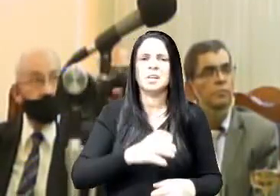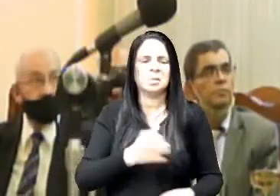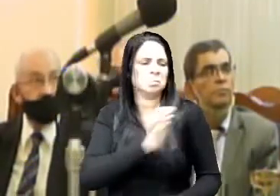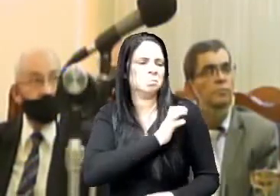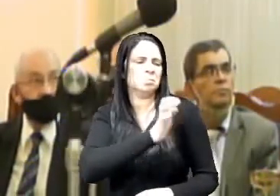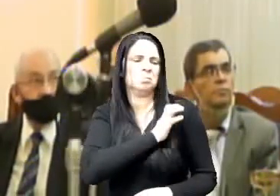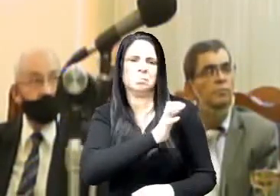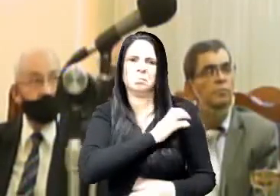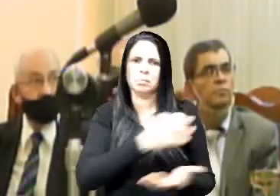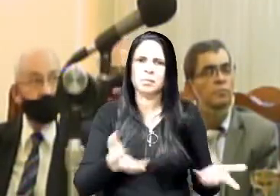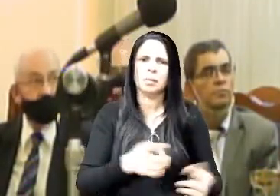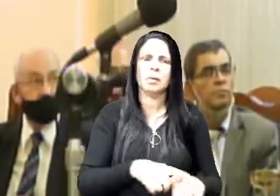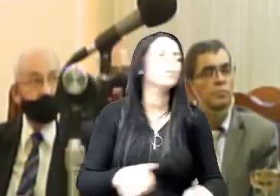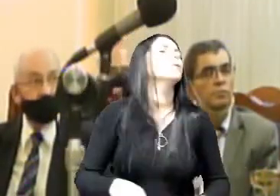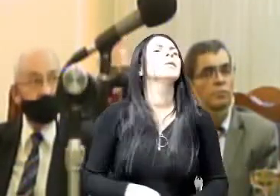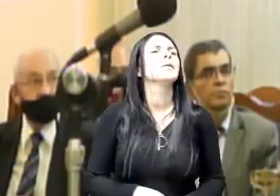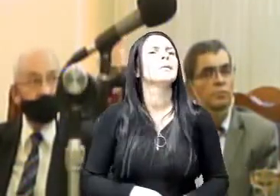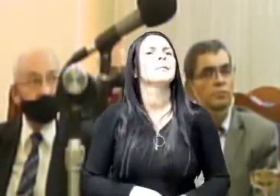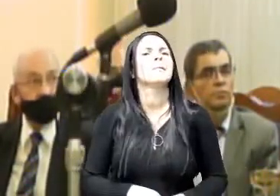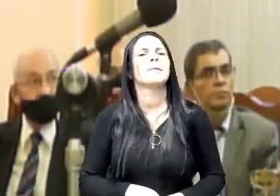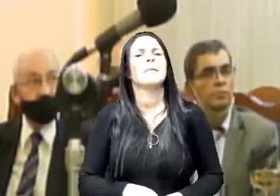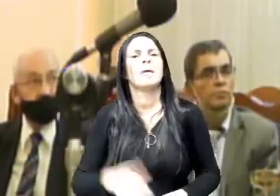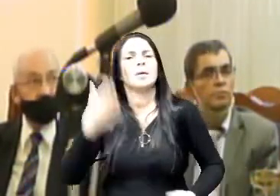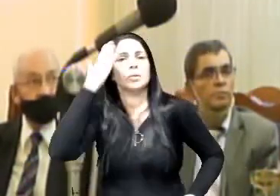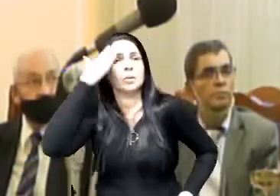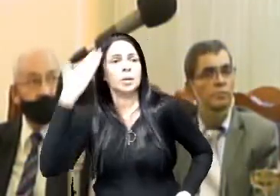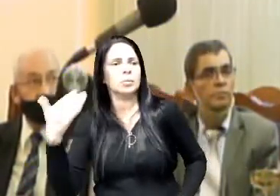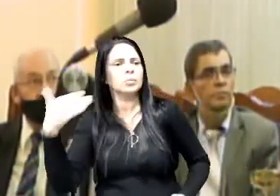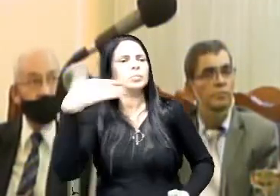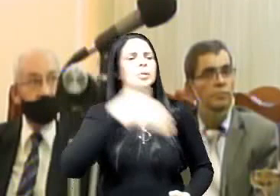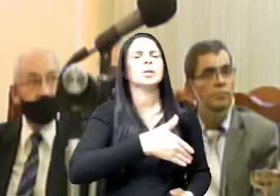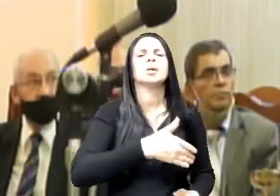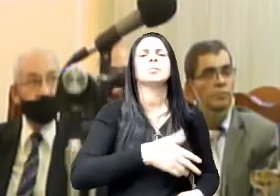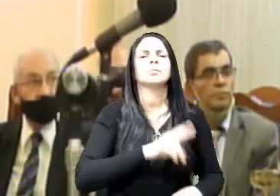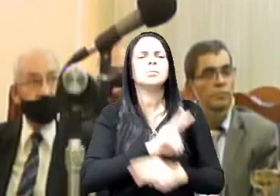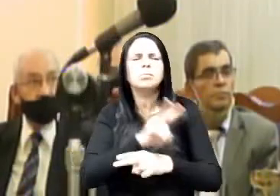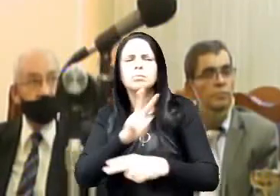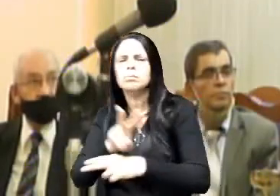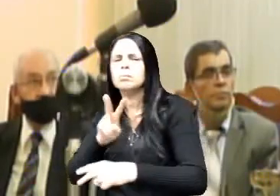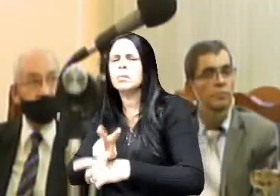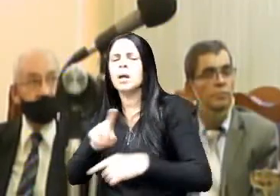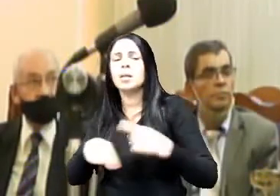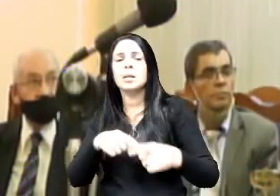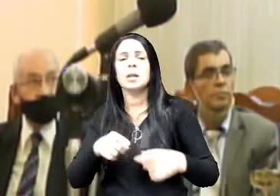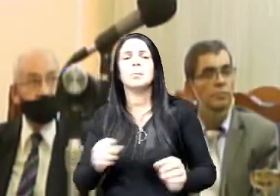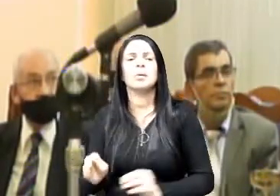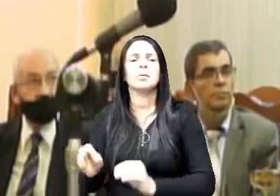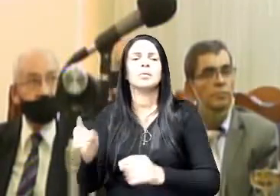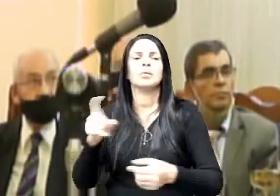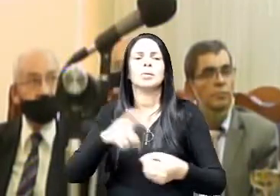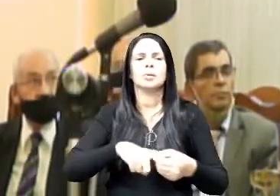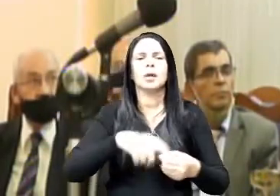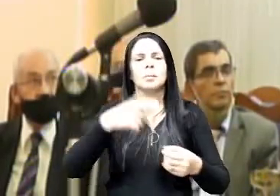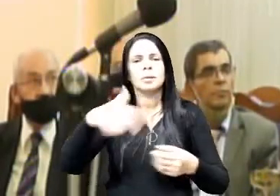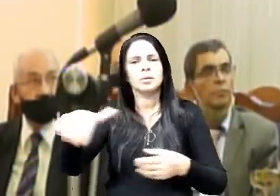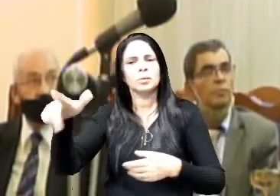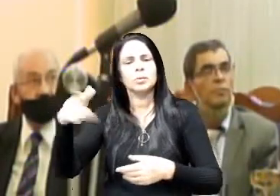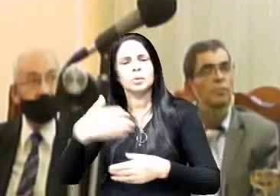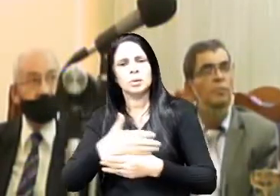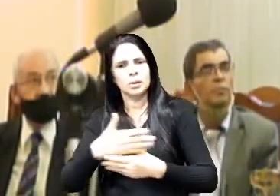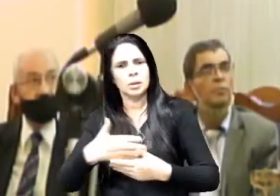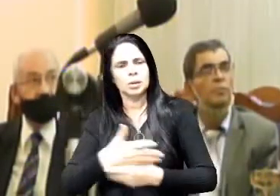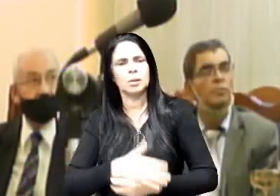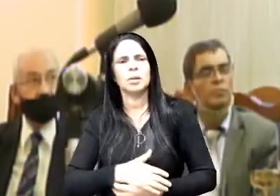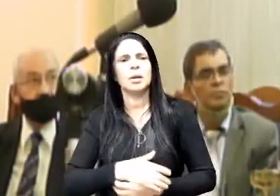diversos lugares. Eles vinham, tiravam aquele plantão, depois cada um voltava para a sua cidade, Paulo está preso, mas todo dia,